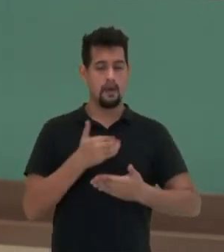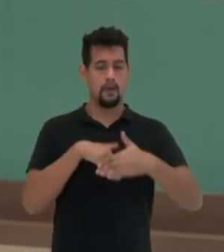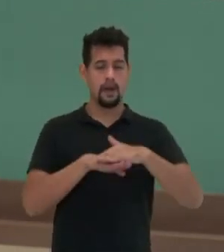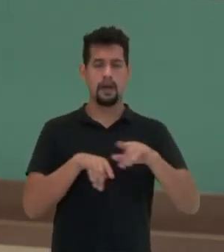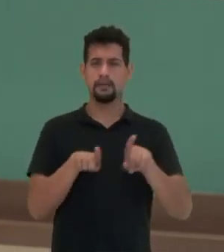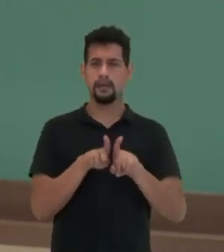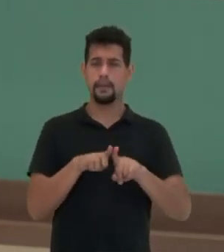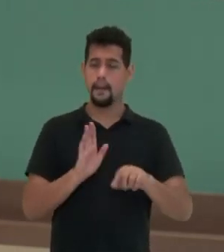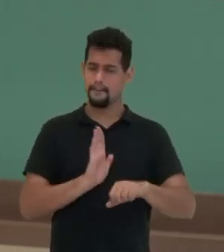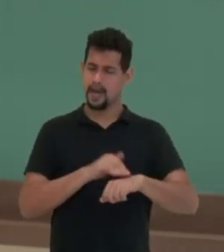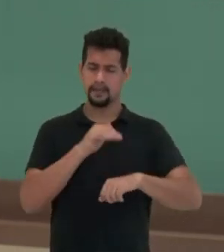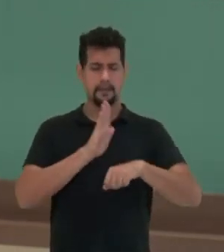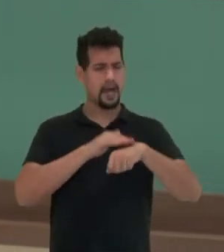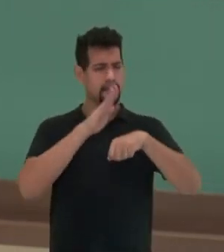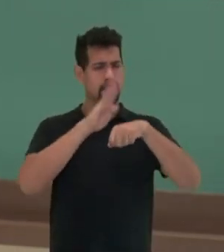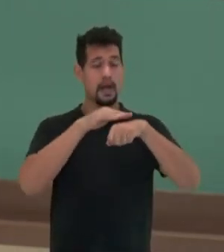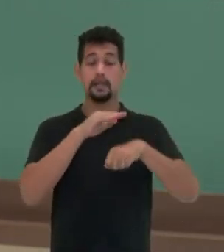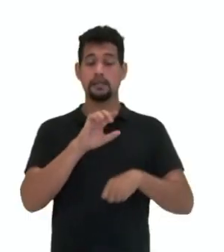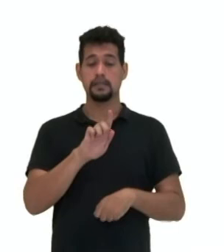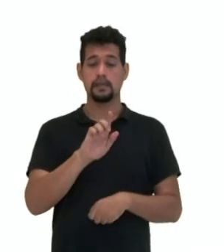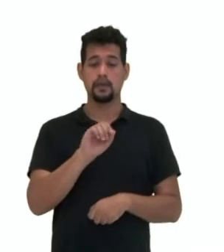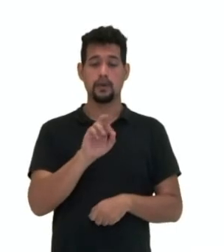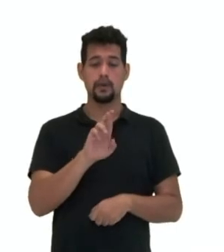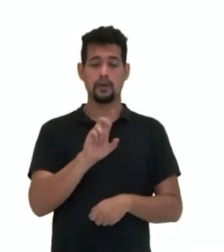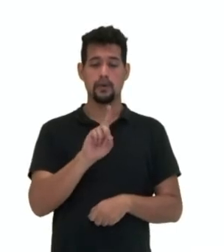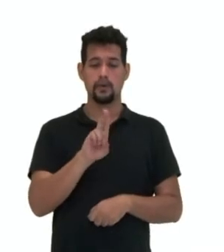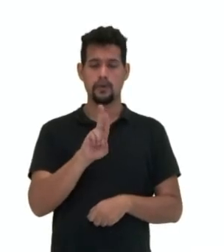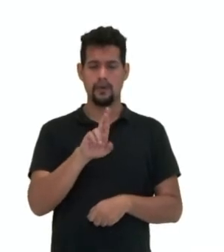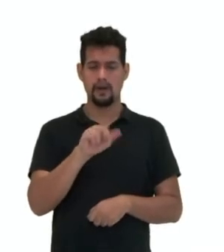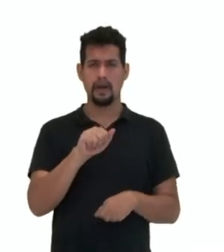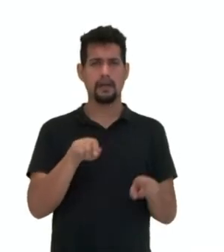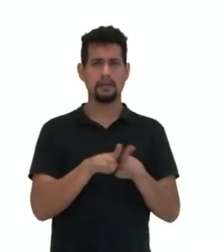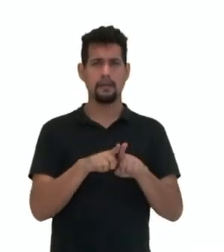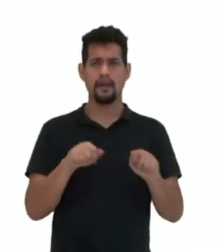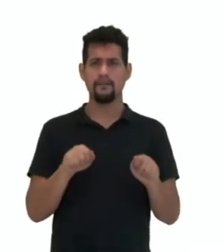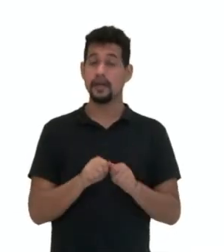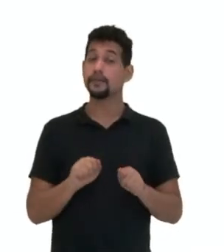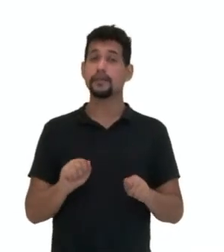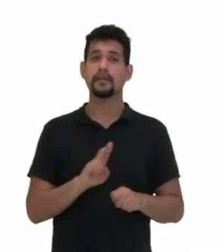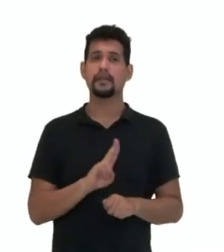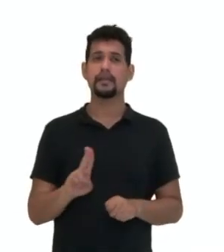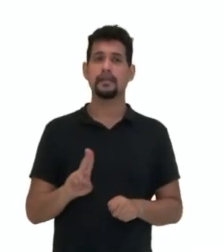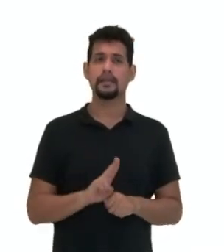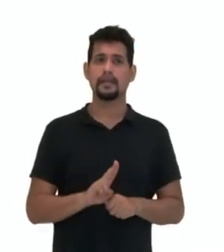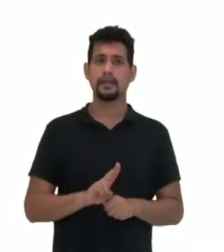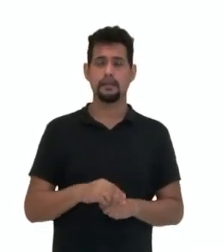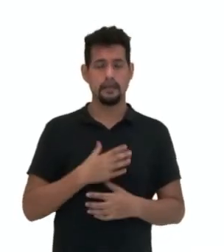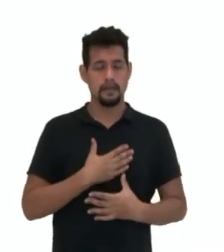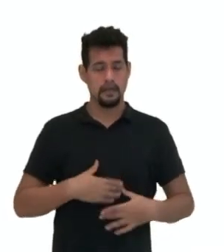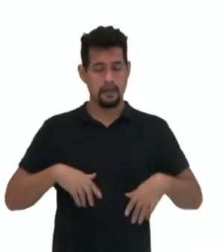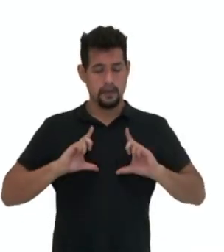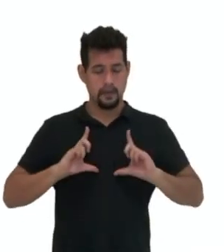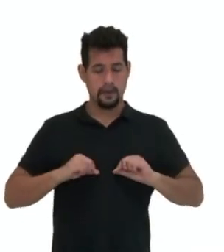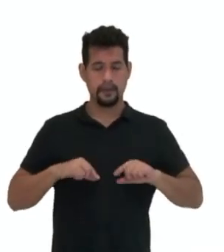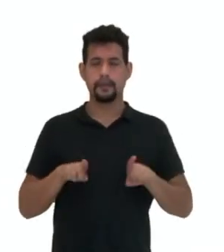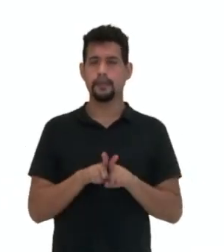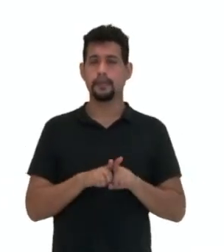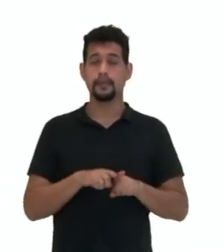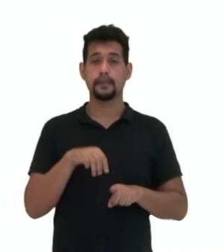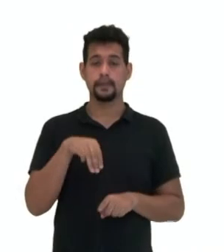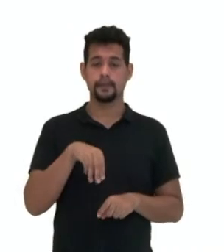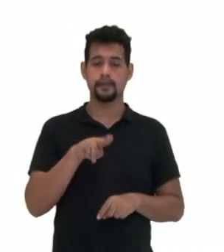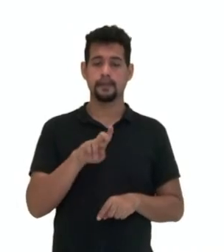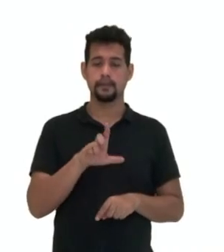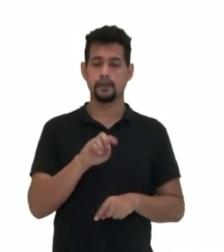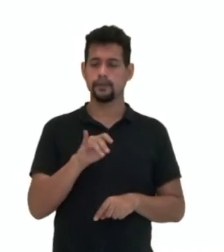armazenando mais gordura. E ela vai sintetizar a leptina, que é o hormônio que dá saciedade. E a multilocular,